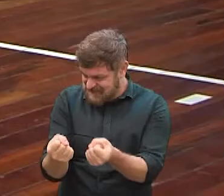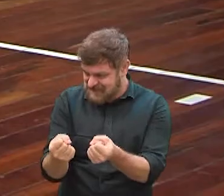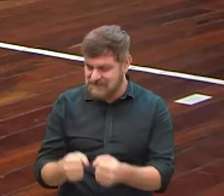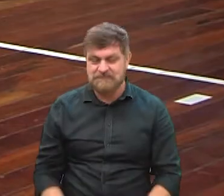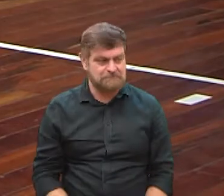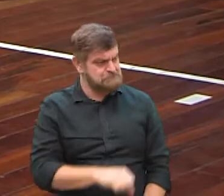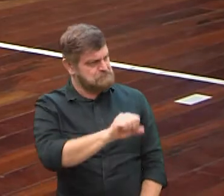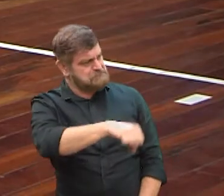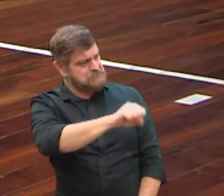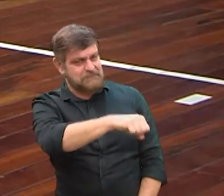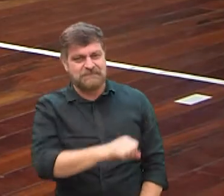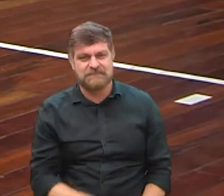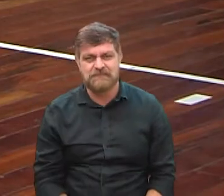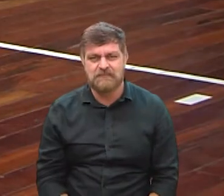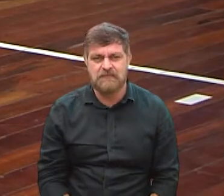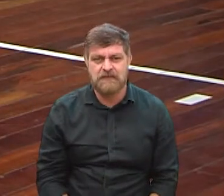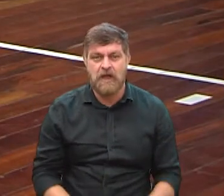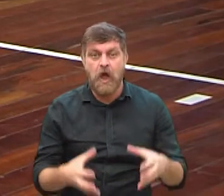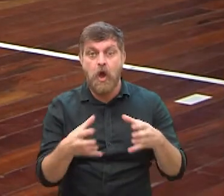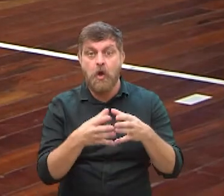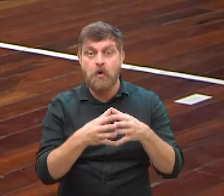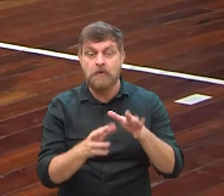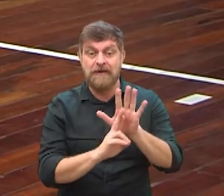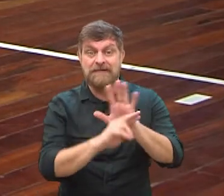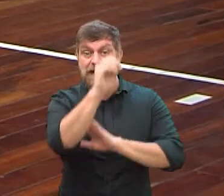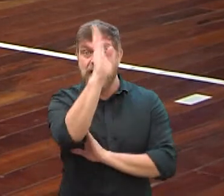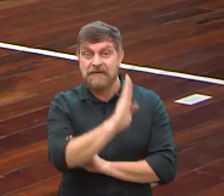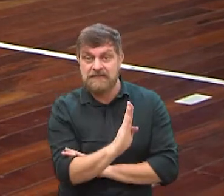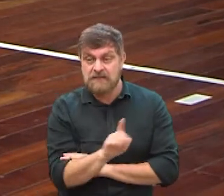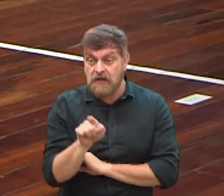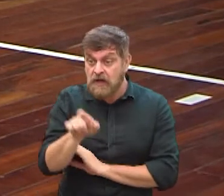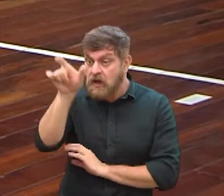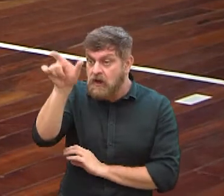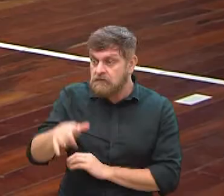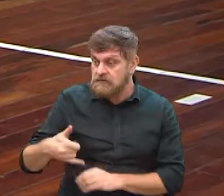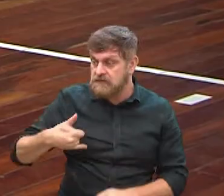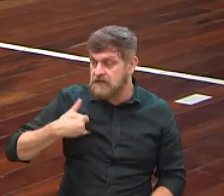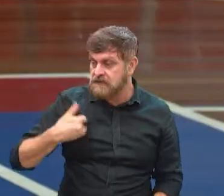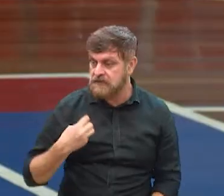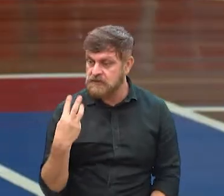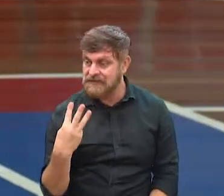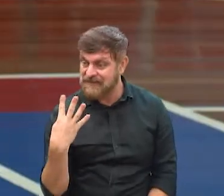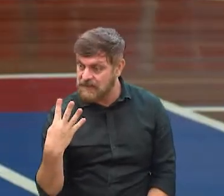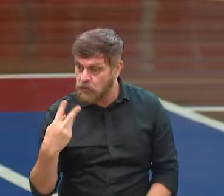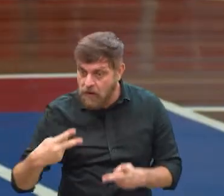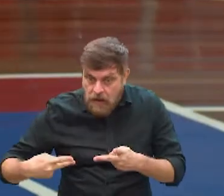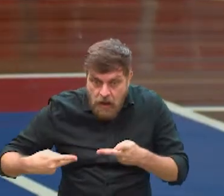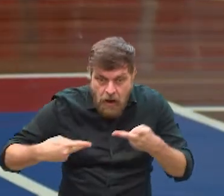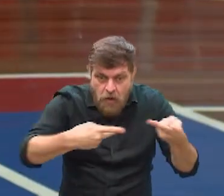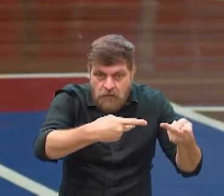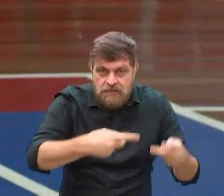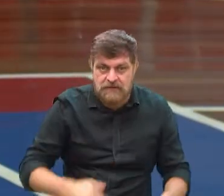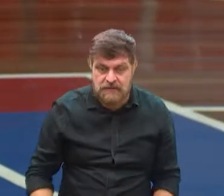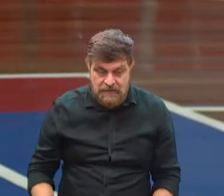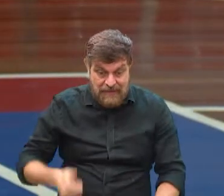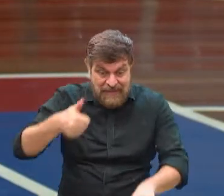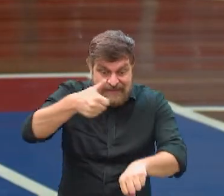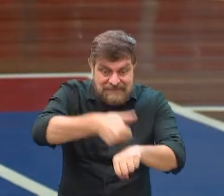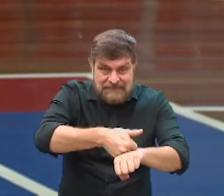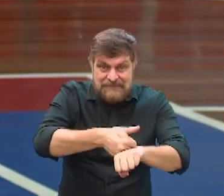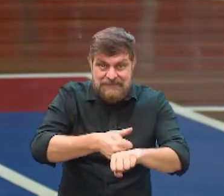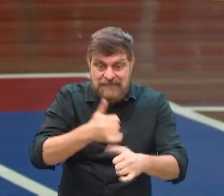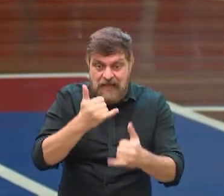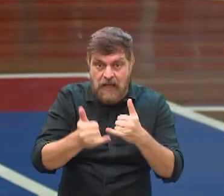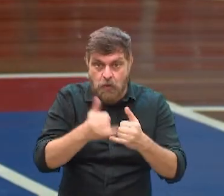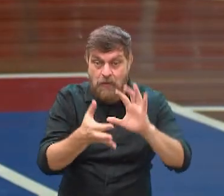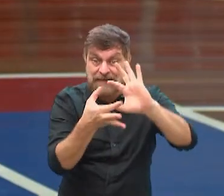Boa, fechou. Jane, seleção brasileira, 34 anos, surgiu o convite para a seleção brasileira às vésperas de um